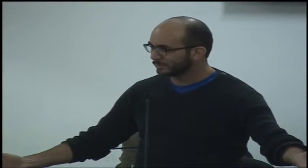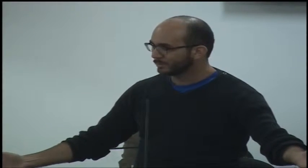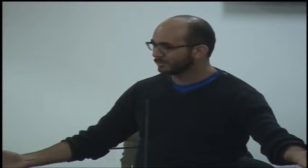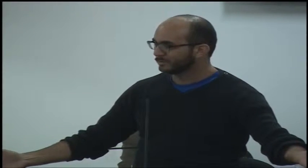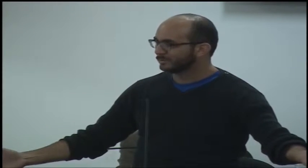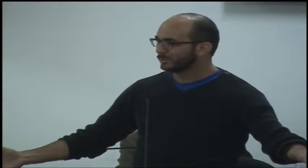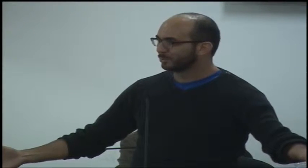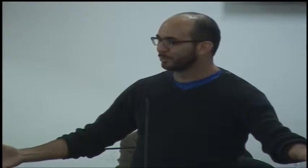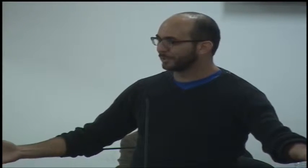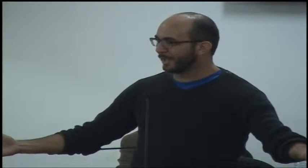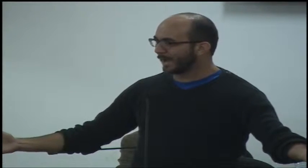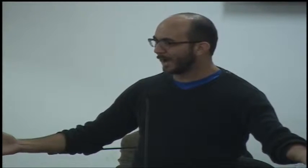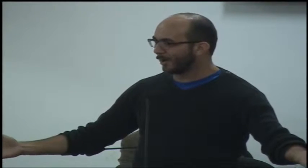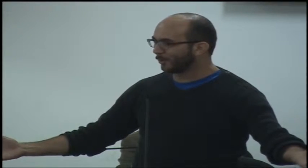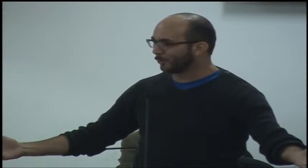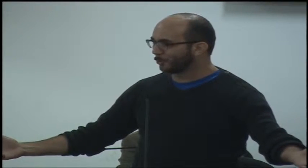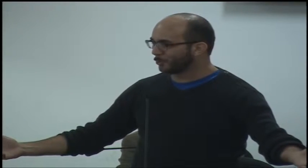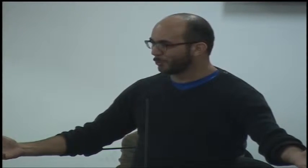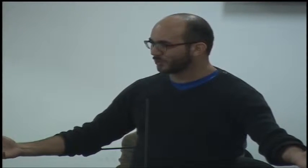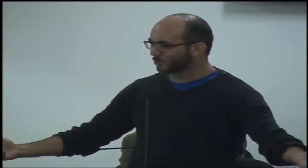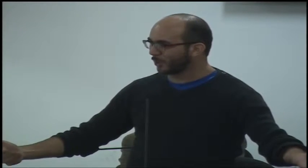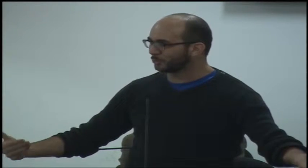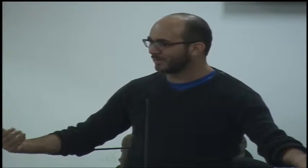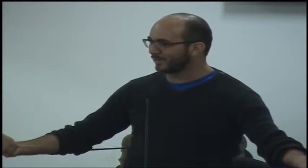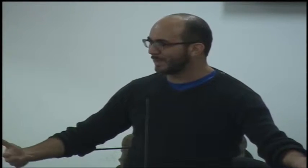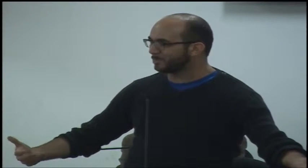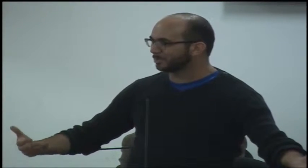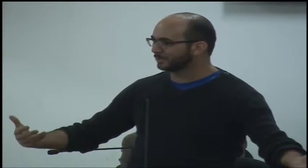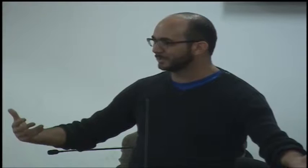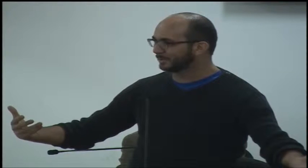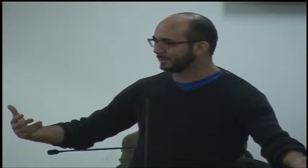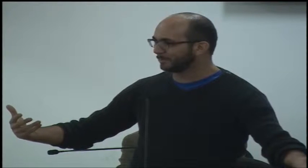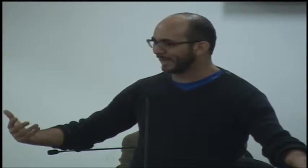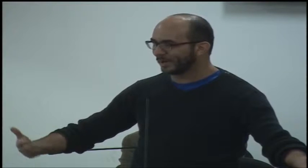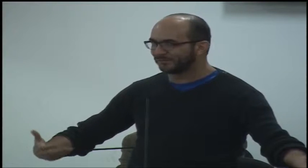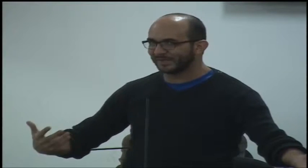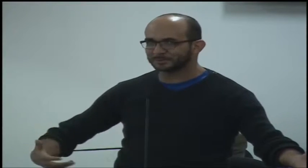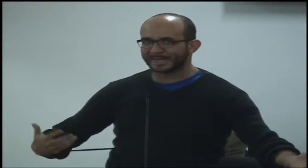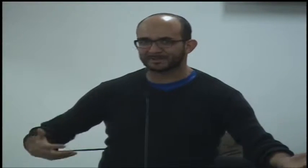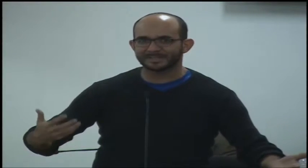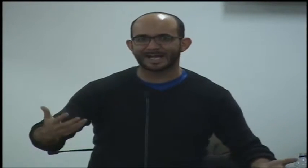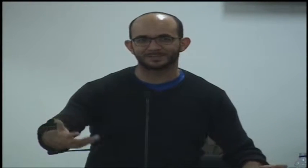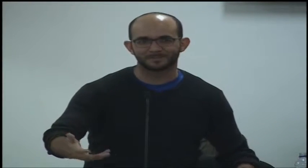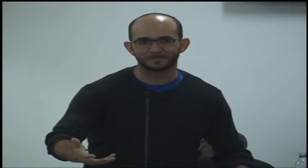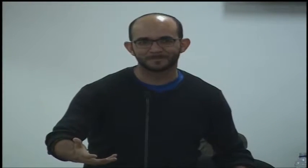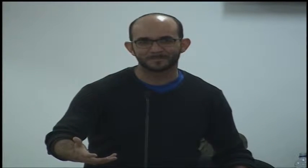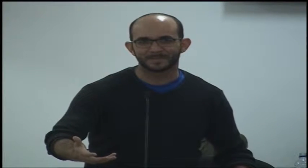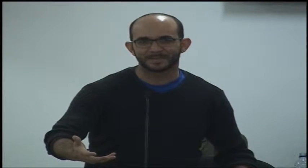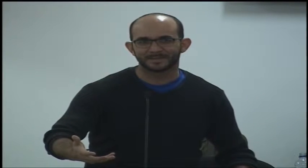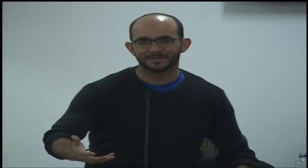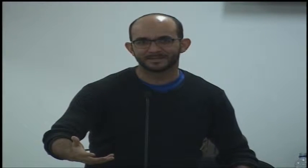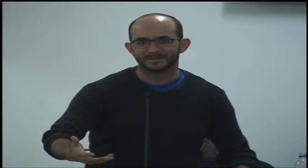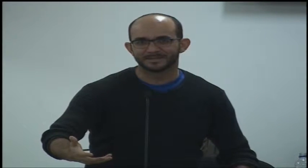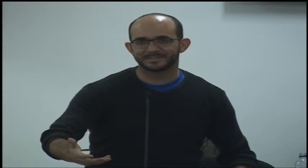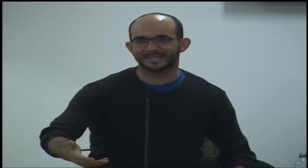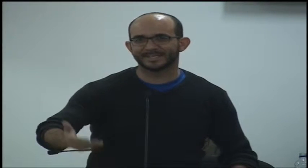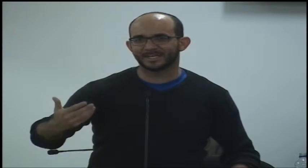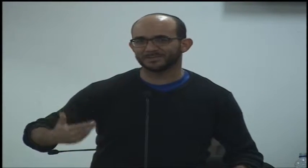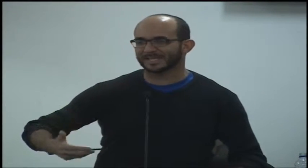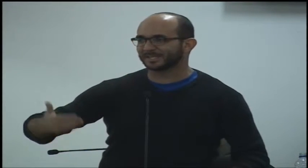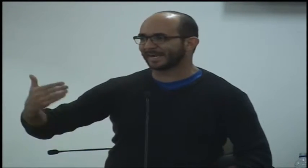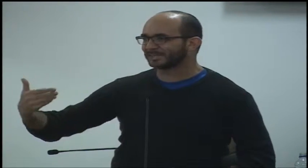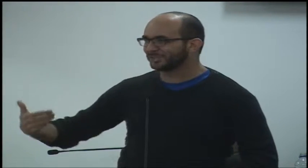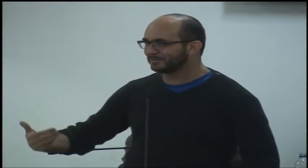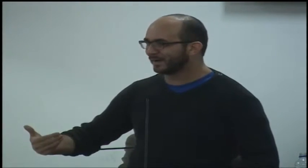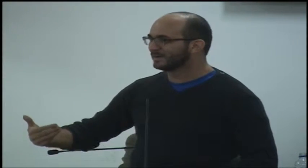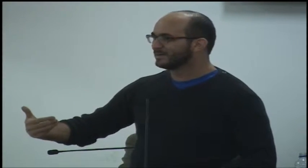Exatamente. Porque o esgoto ele vai pelo efeito da gravidade. Se a